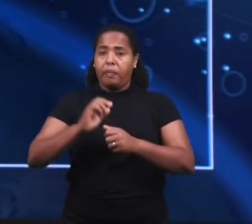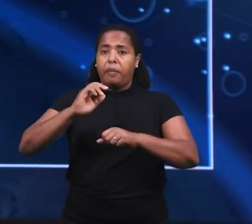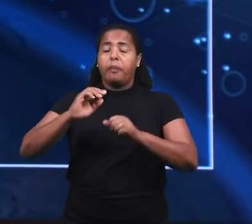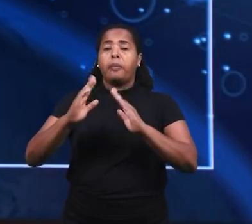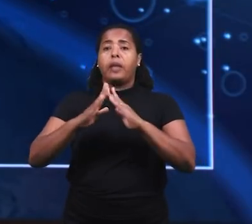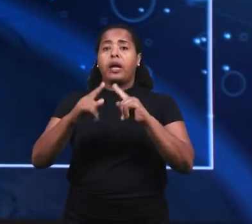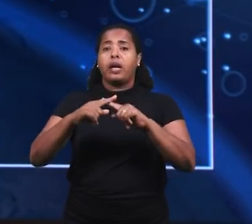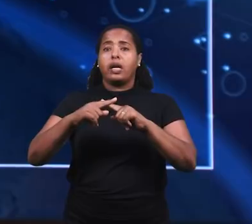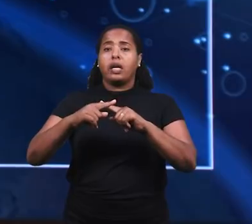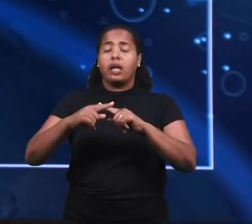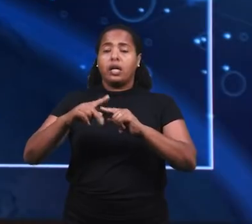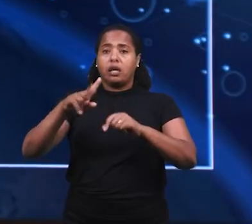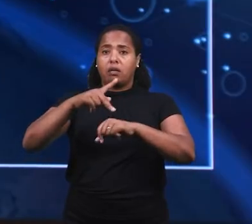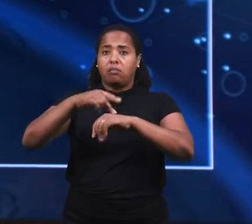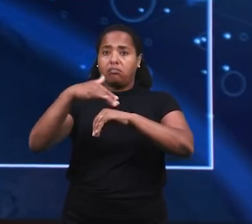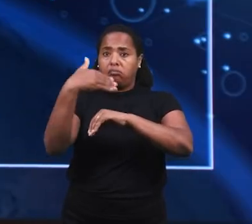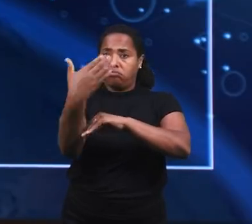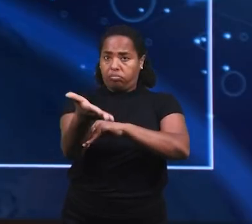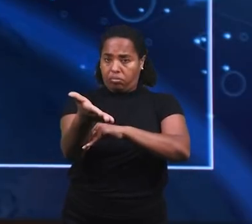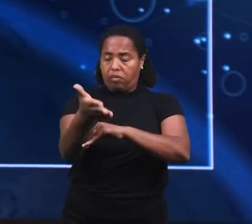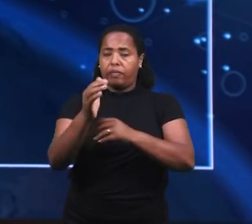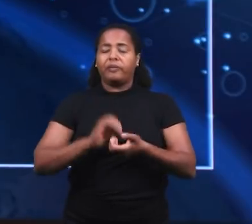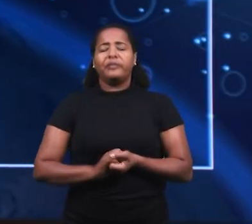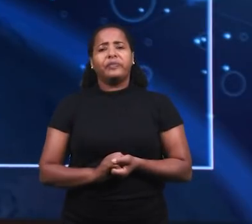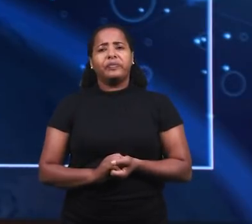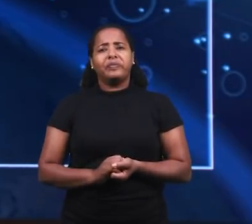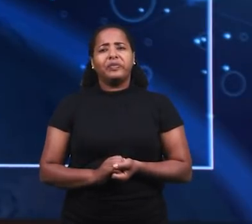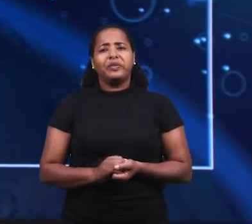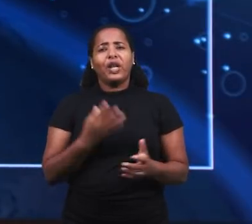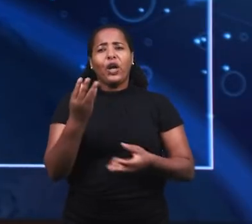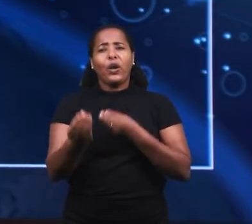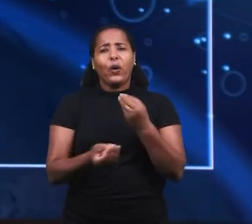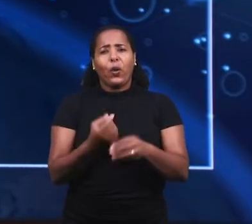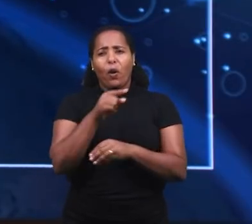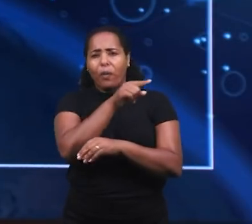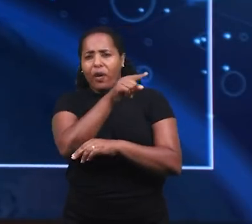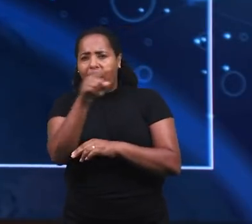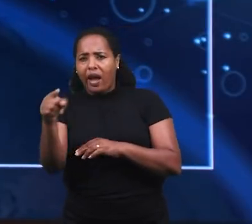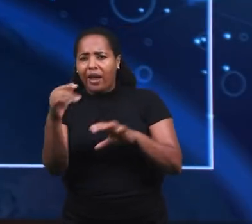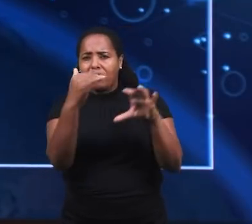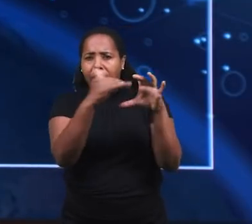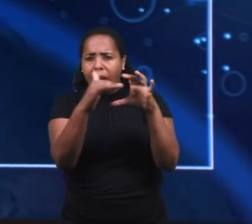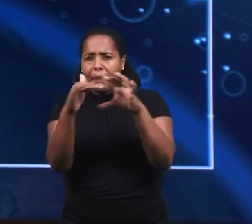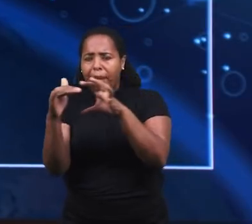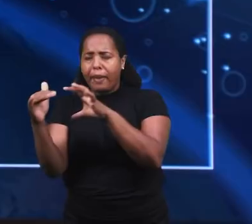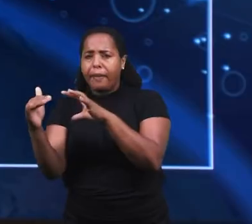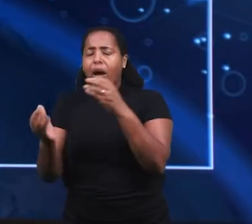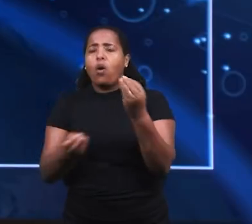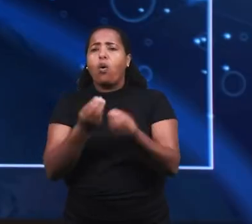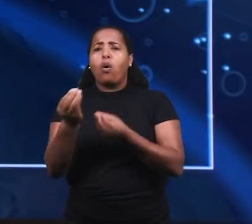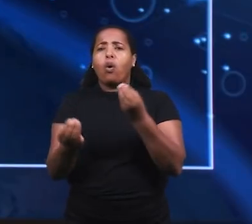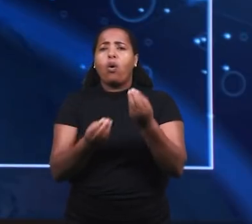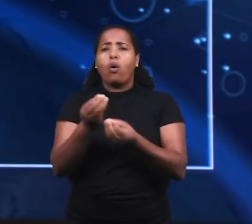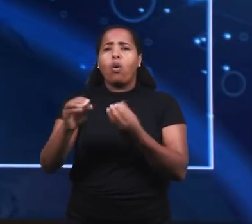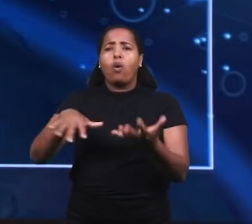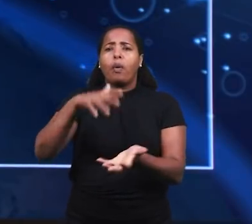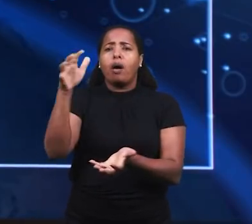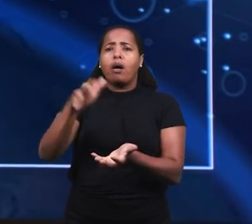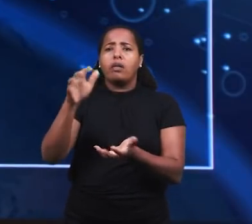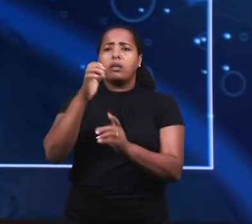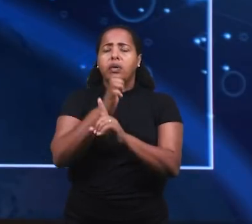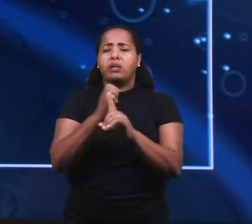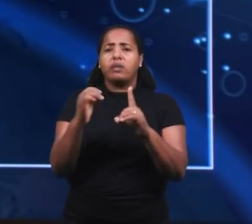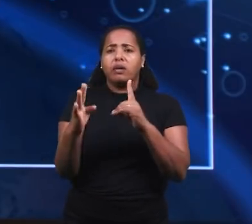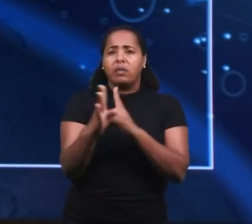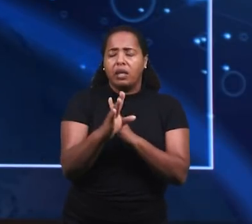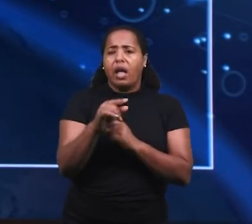Maranata nas nossas igrejas no exterior, ou seja, fora do Brasil. E como os nossos irmãos estão recebendo, eles vão testemunhar